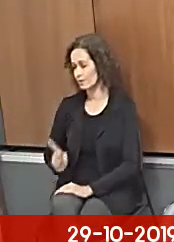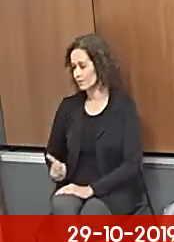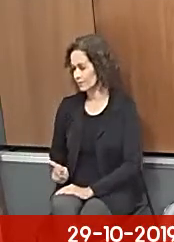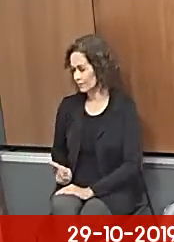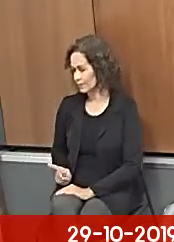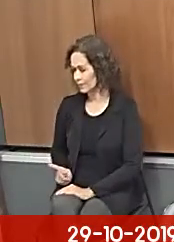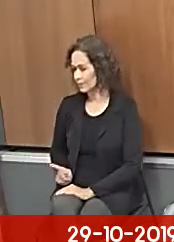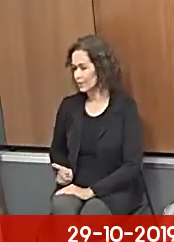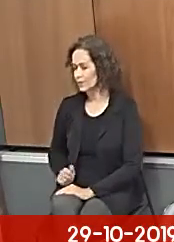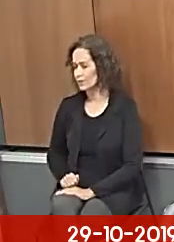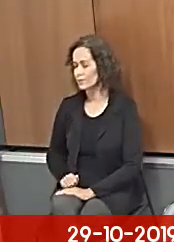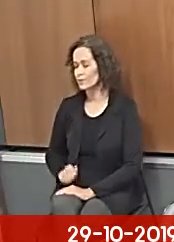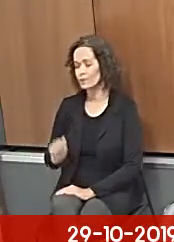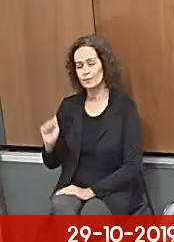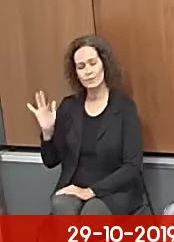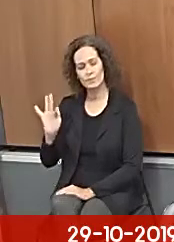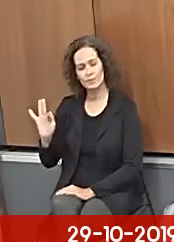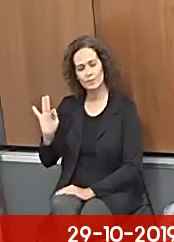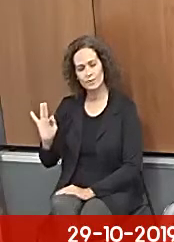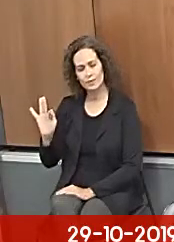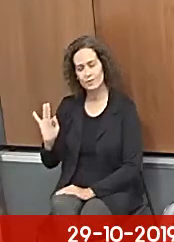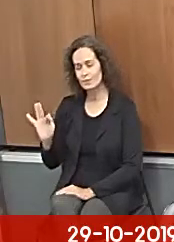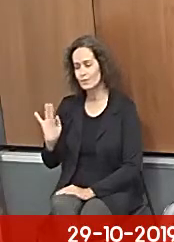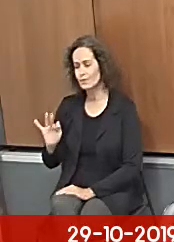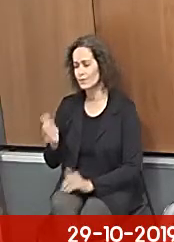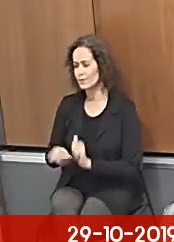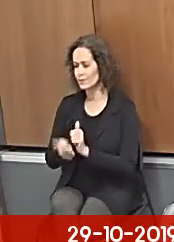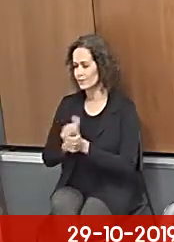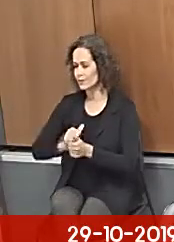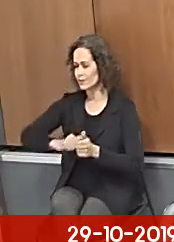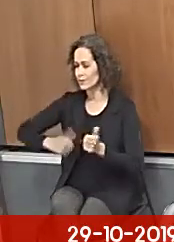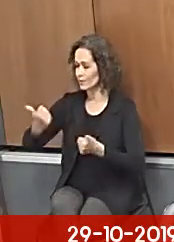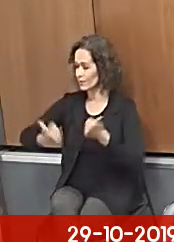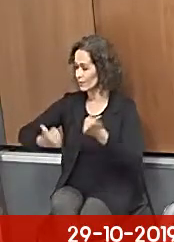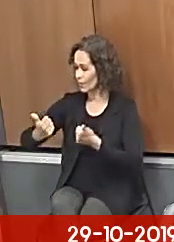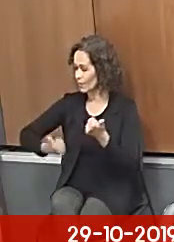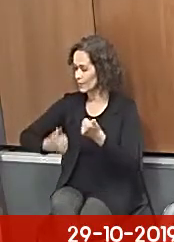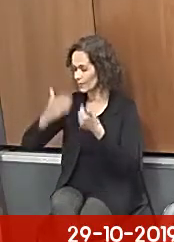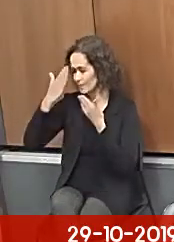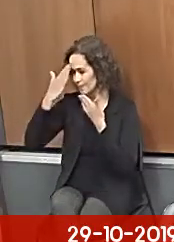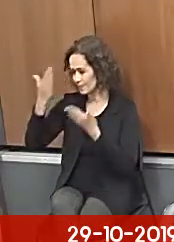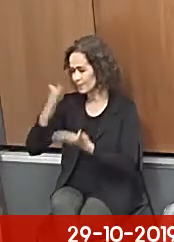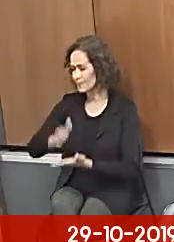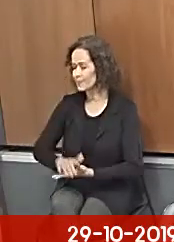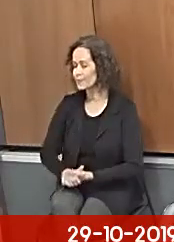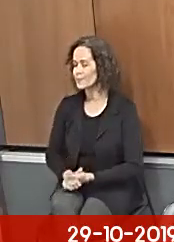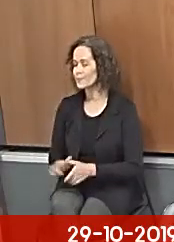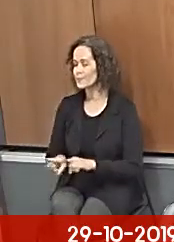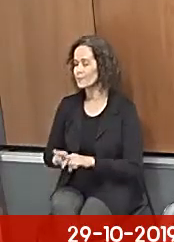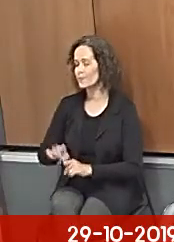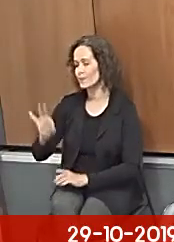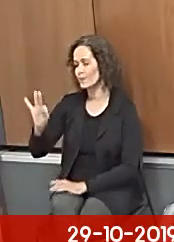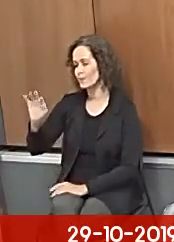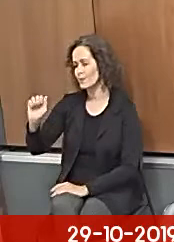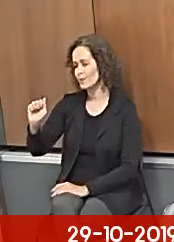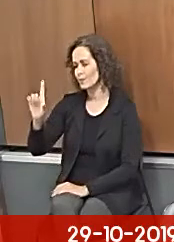Futebol. Está lá. Seja bem-vindo. Muito obrigado, Daniel. Tadeu Augusto Santos